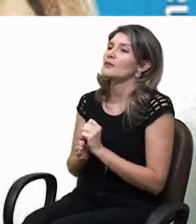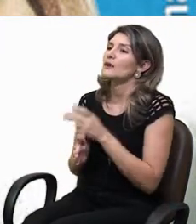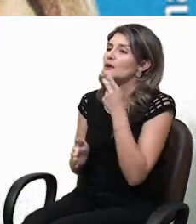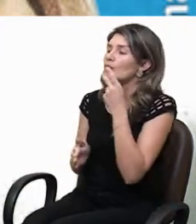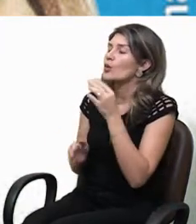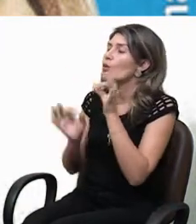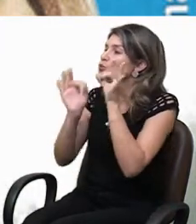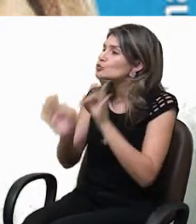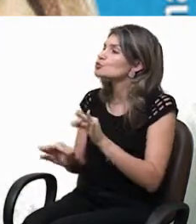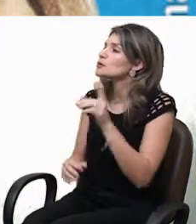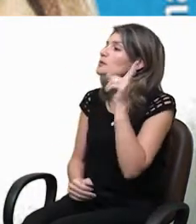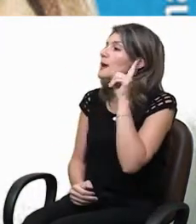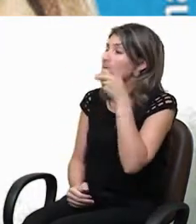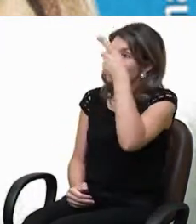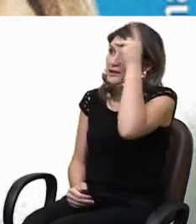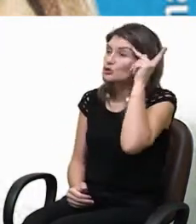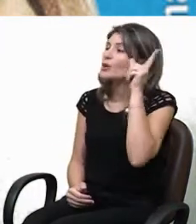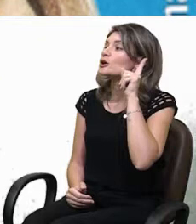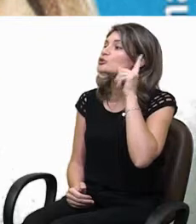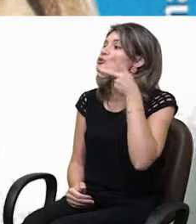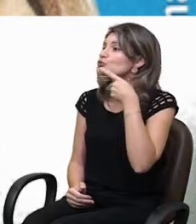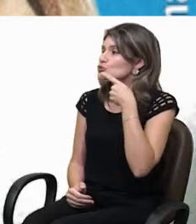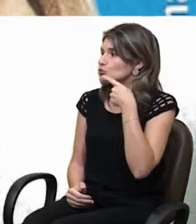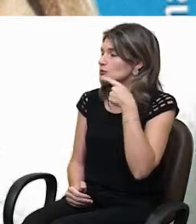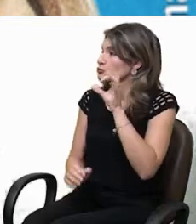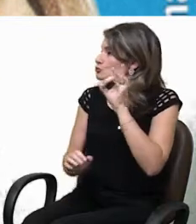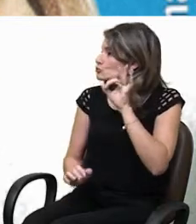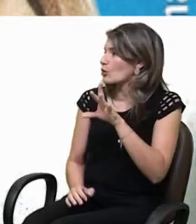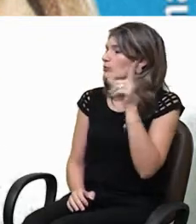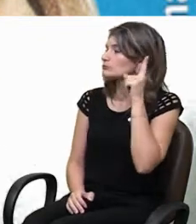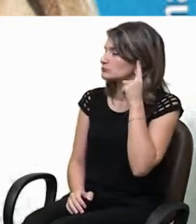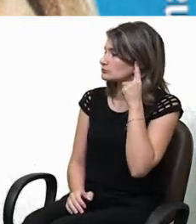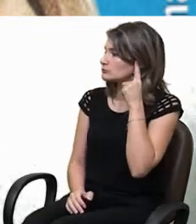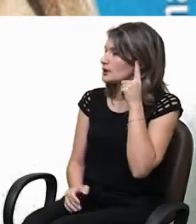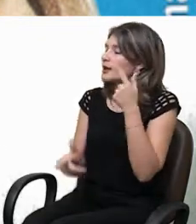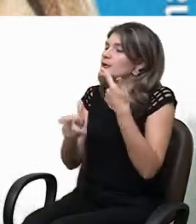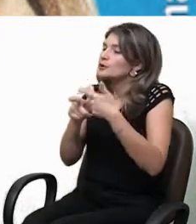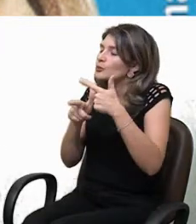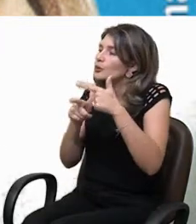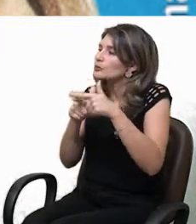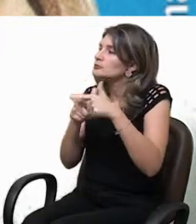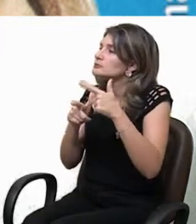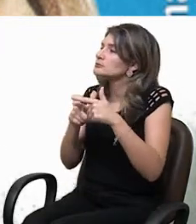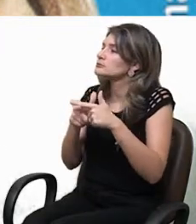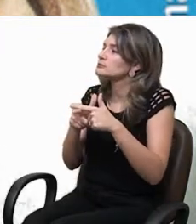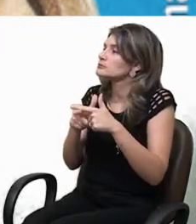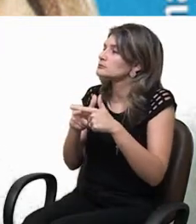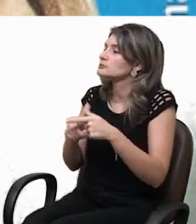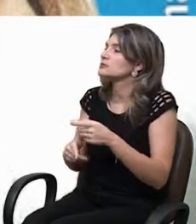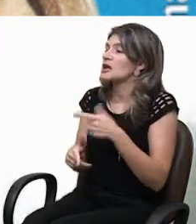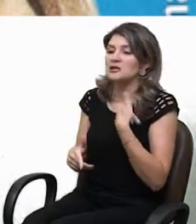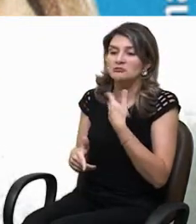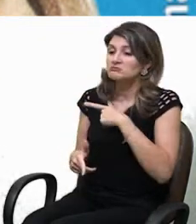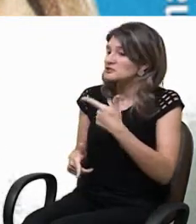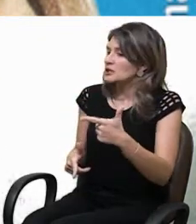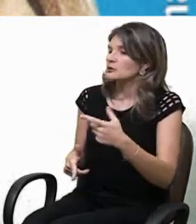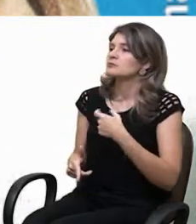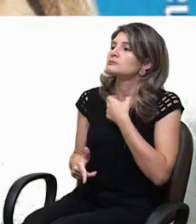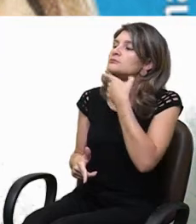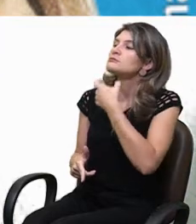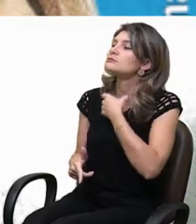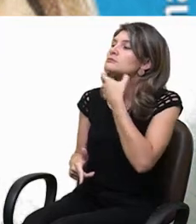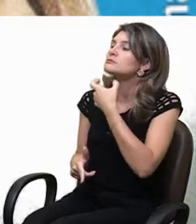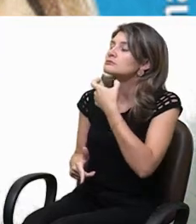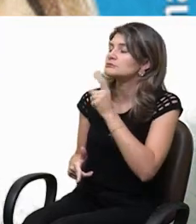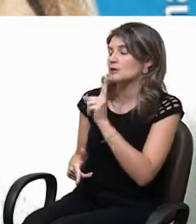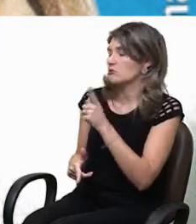é surdo. A pessoa é surda, porque ela não escuta. Ela tem um problema nas cordas. Ela não tem um problema nas cordas